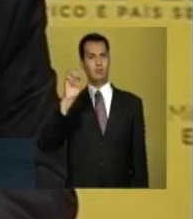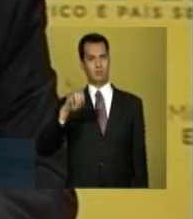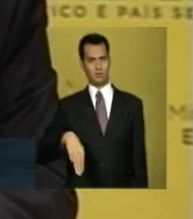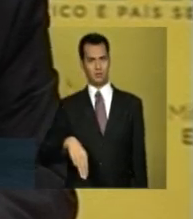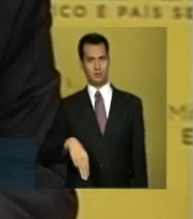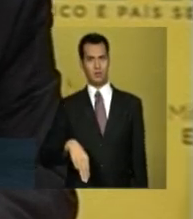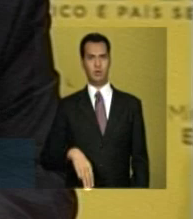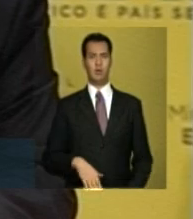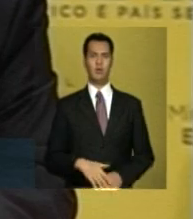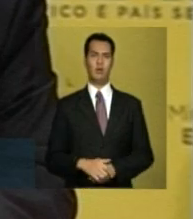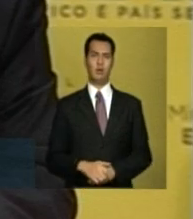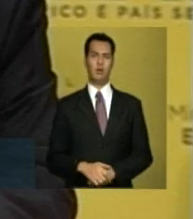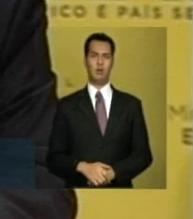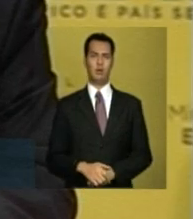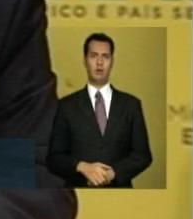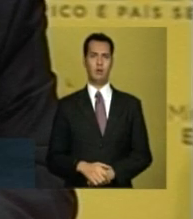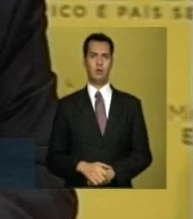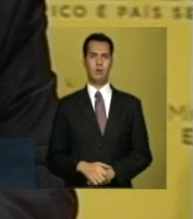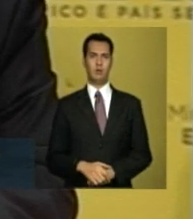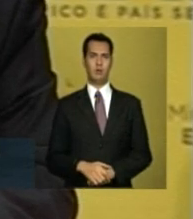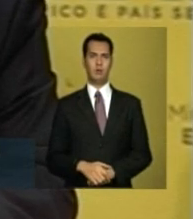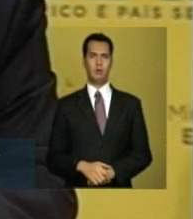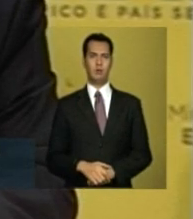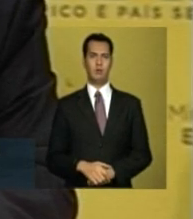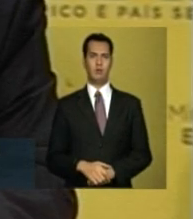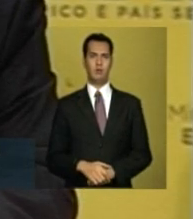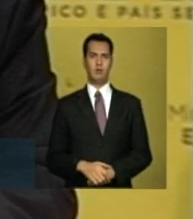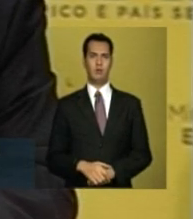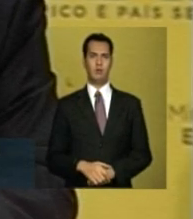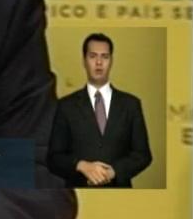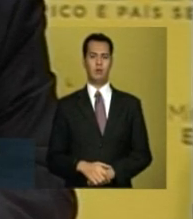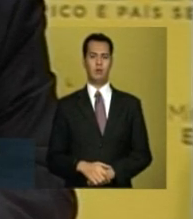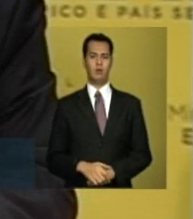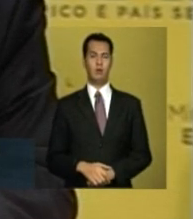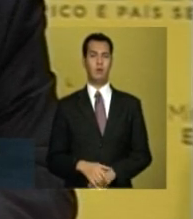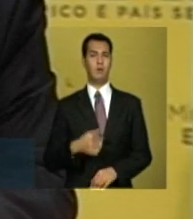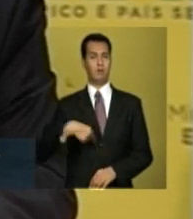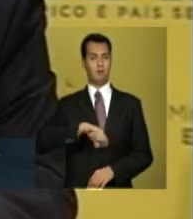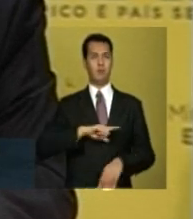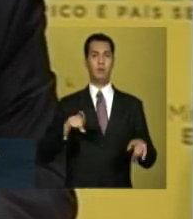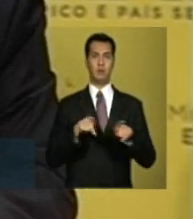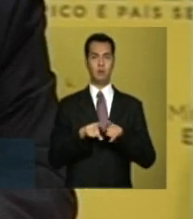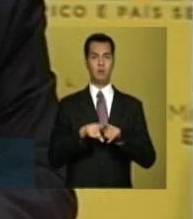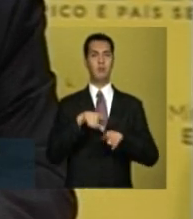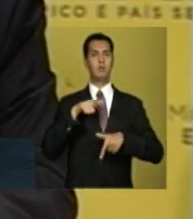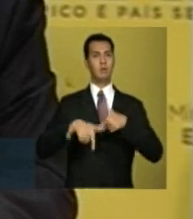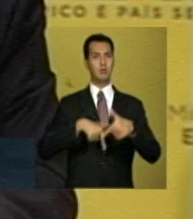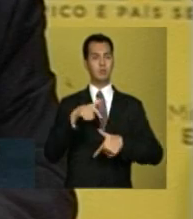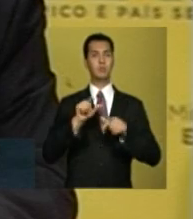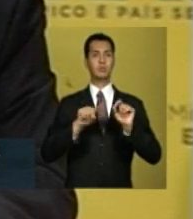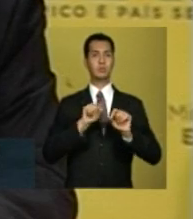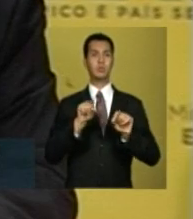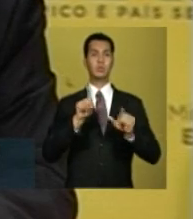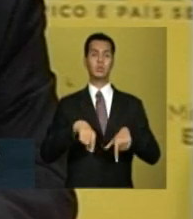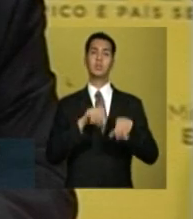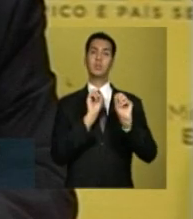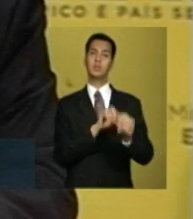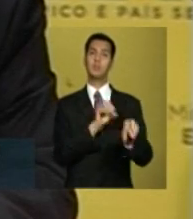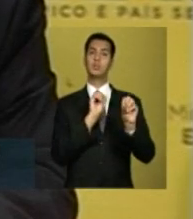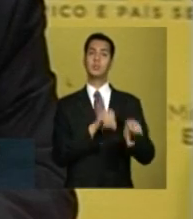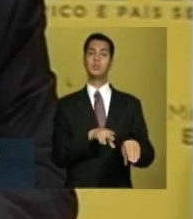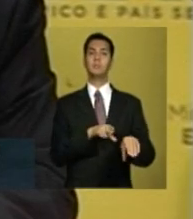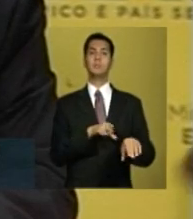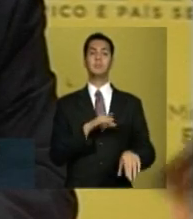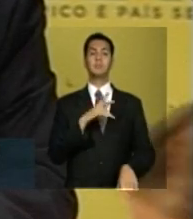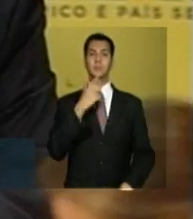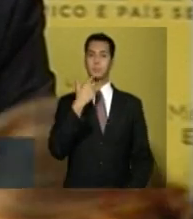Enem e aproveitando sua deixa nós estamos fazendo também um esforço muito grande para estimular o ensino de línguas porque essa é a maior